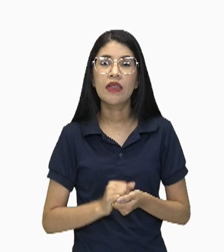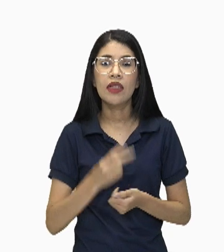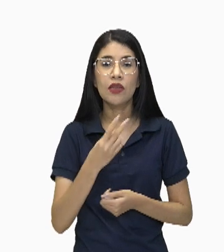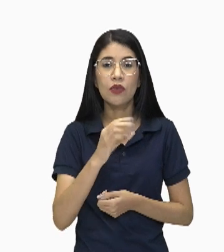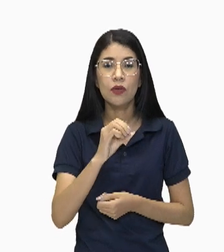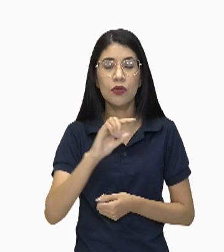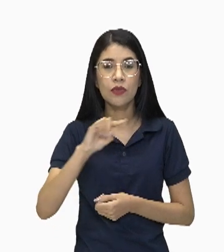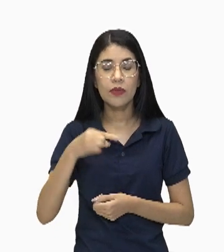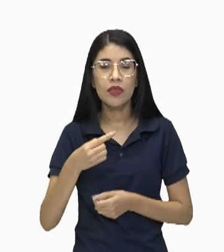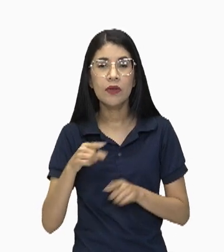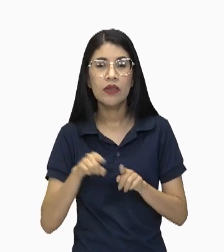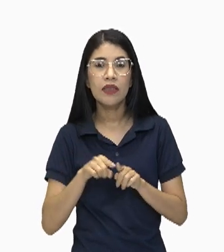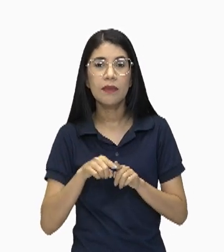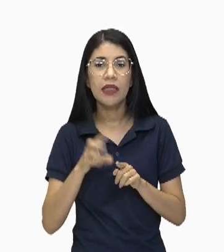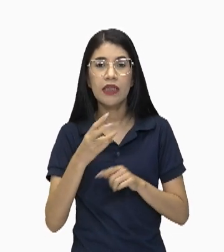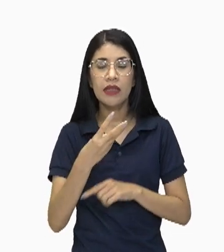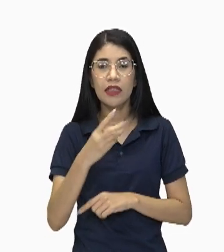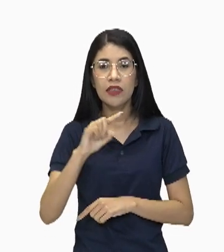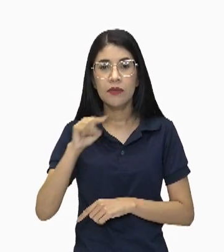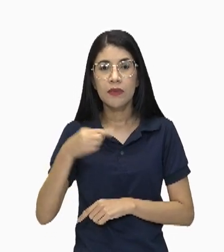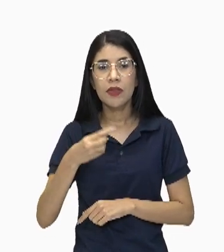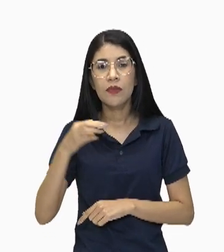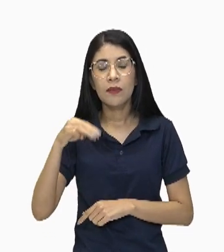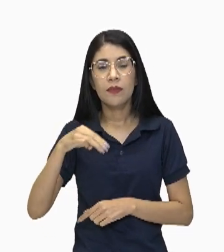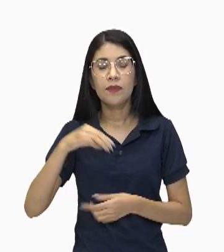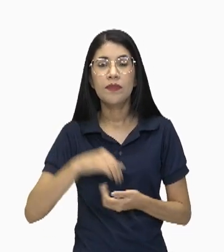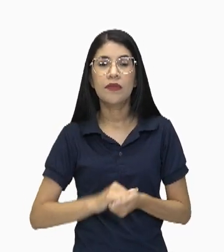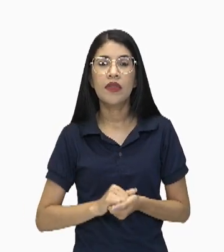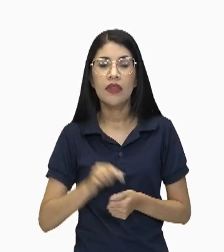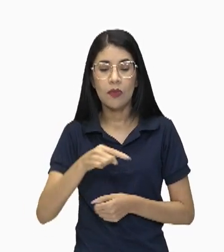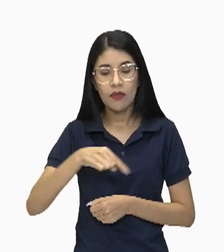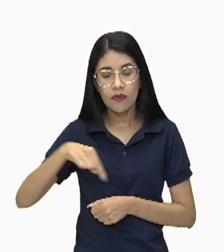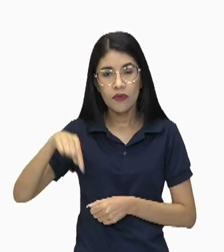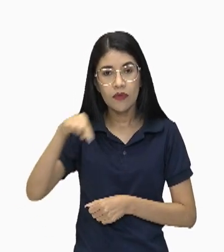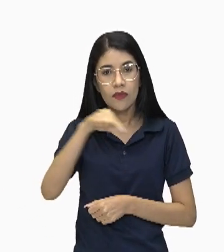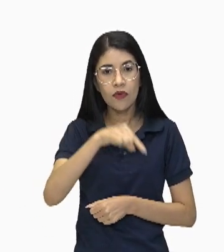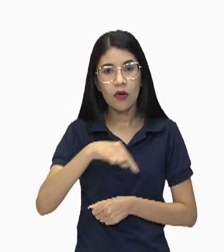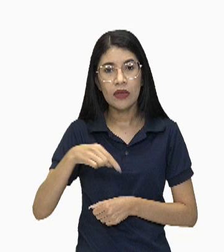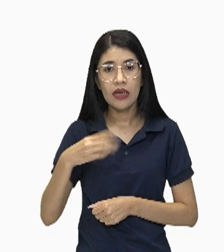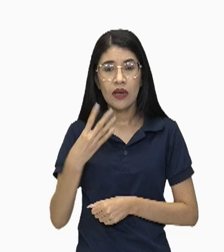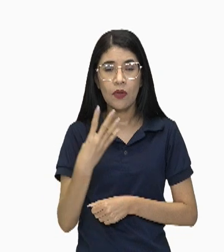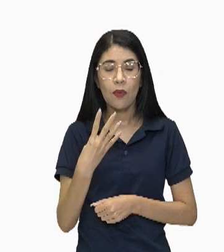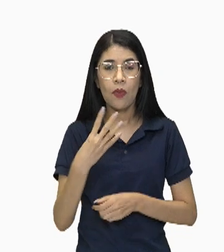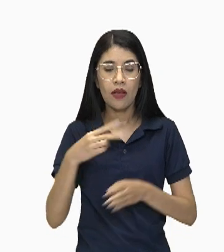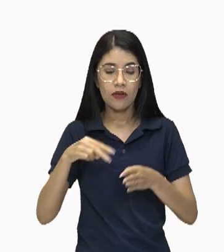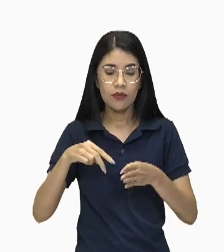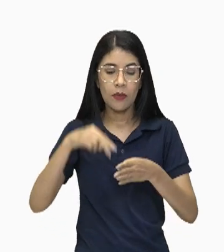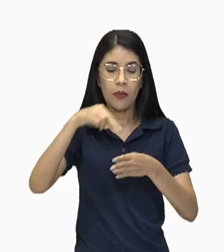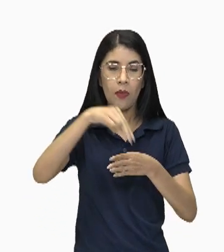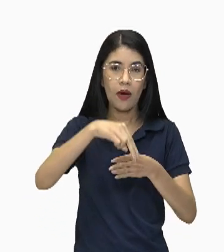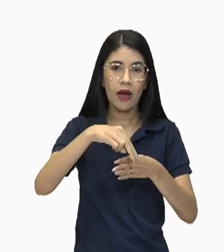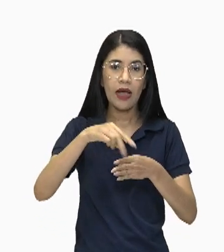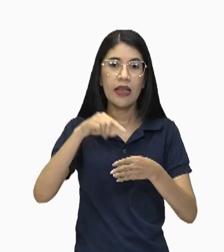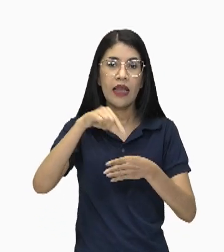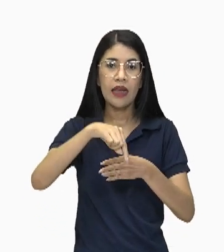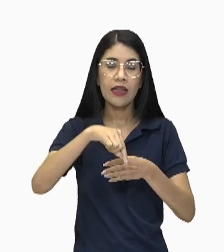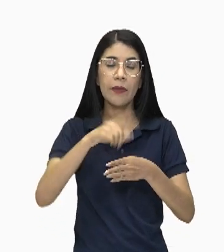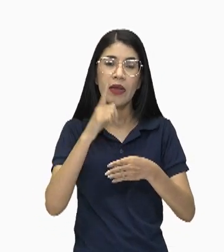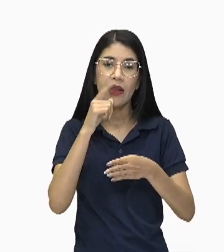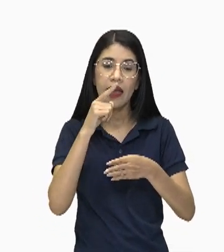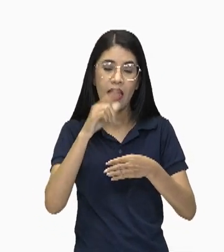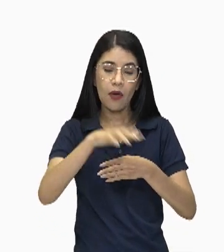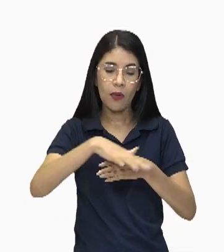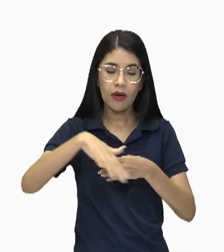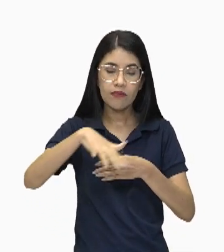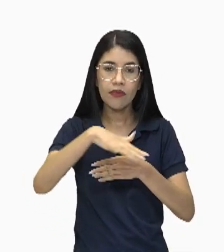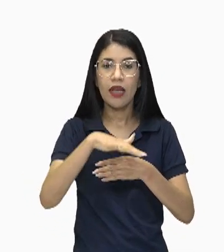e 3.000 metros, cada volta na pista terá 4 obstáculos e um fosso de água. No total,